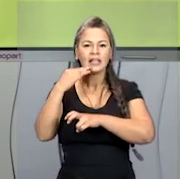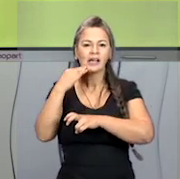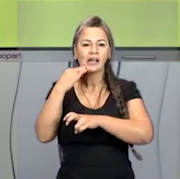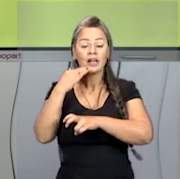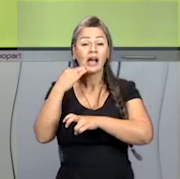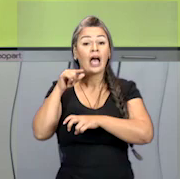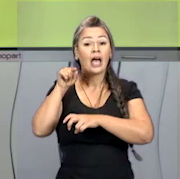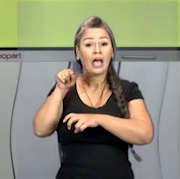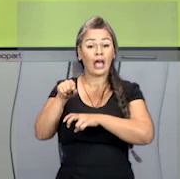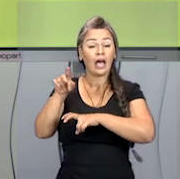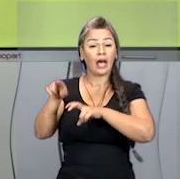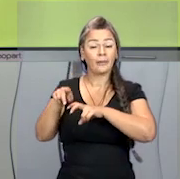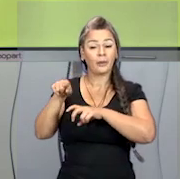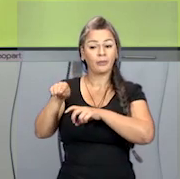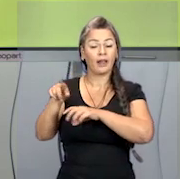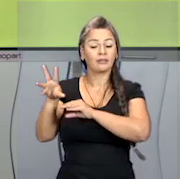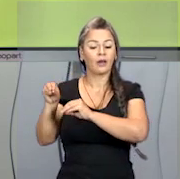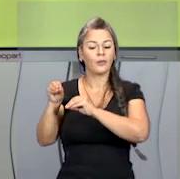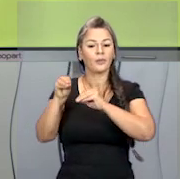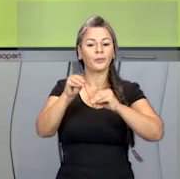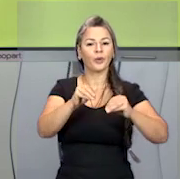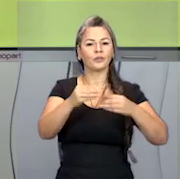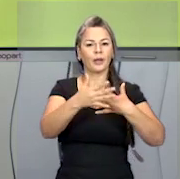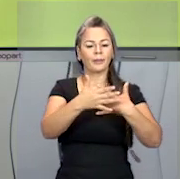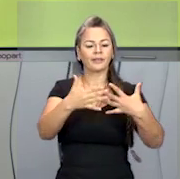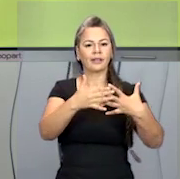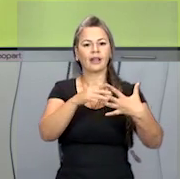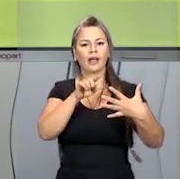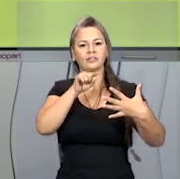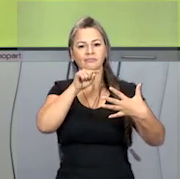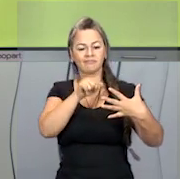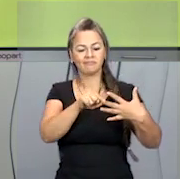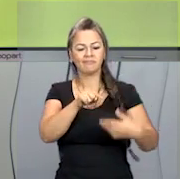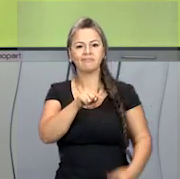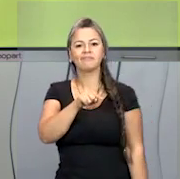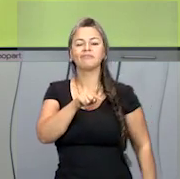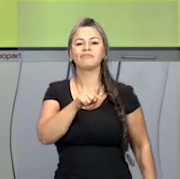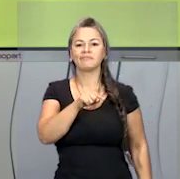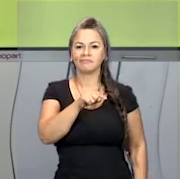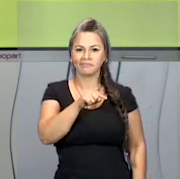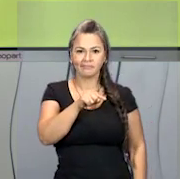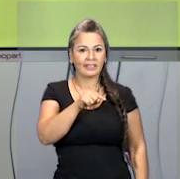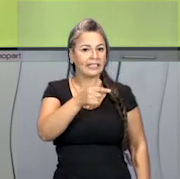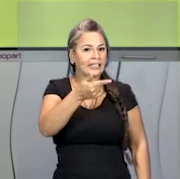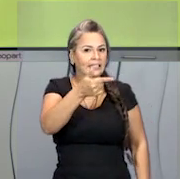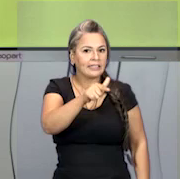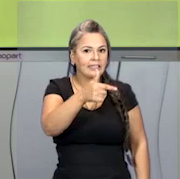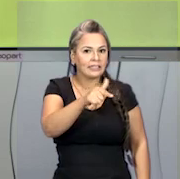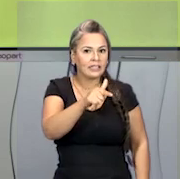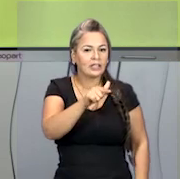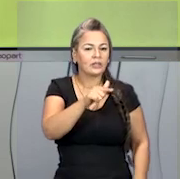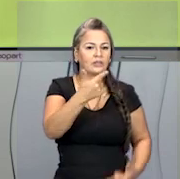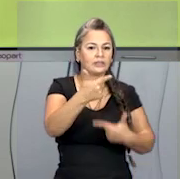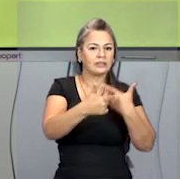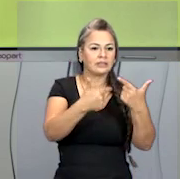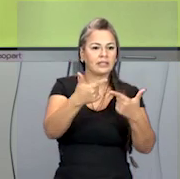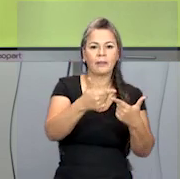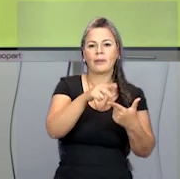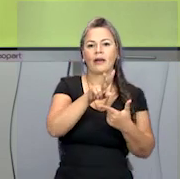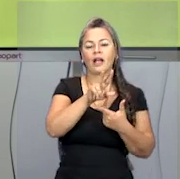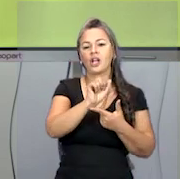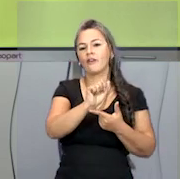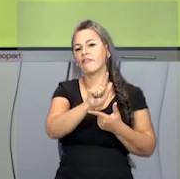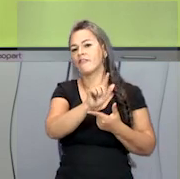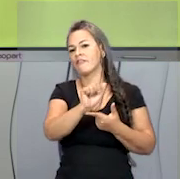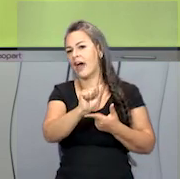para a cidade. E lá, muitos trabalhadores não conseguem